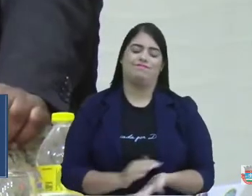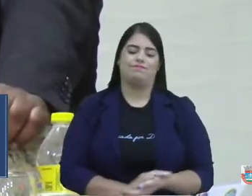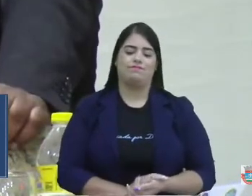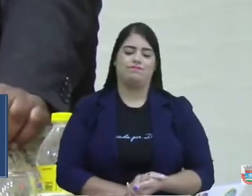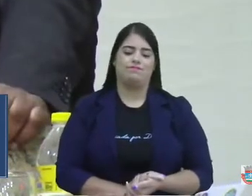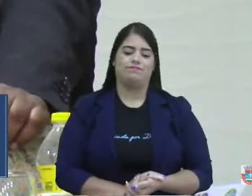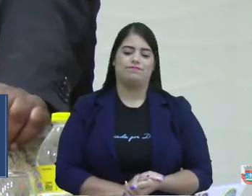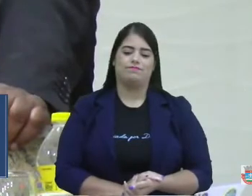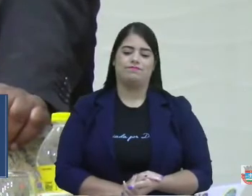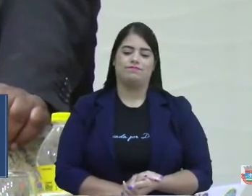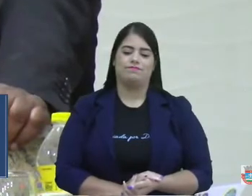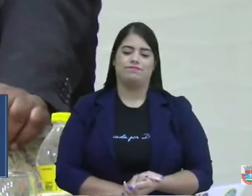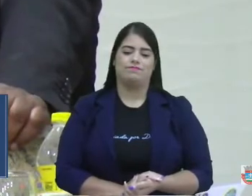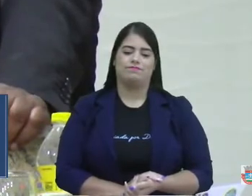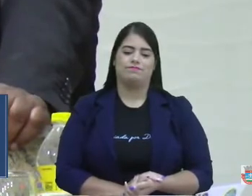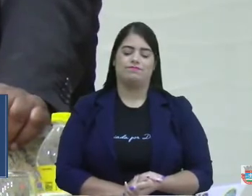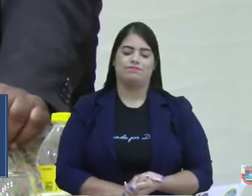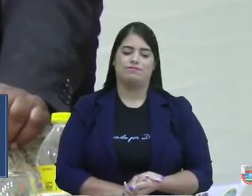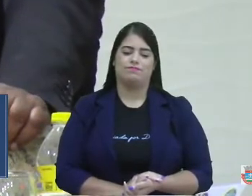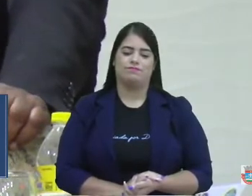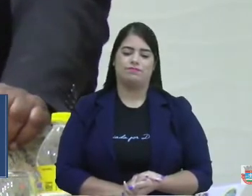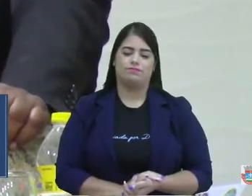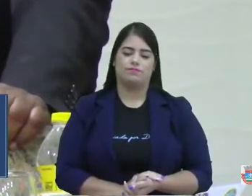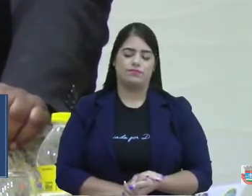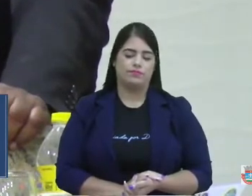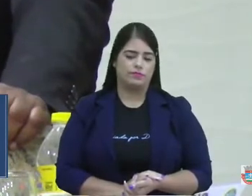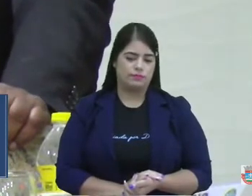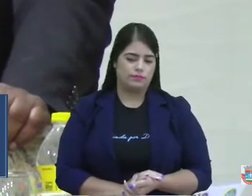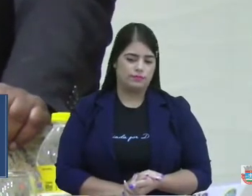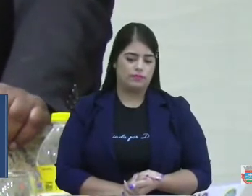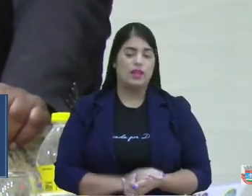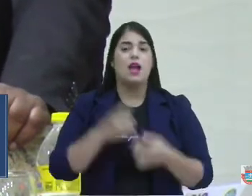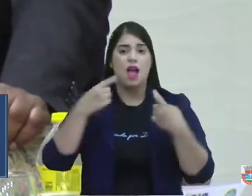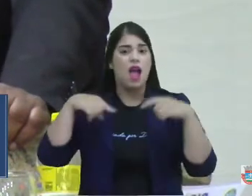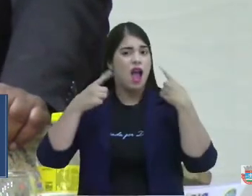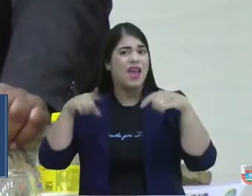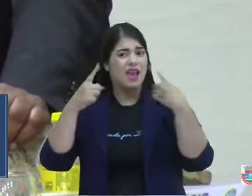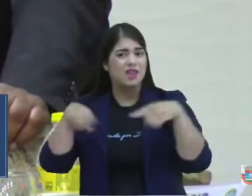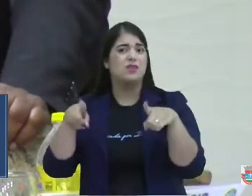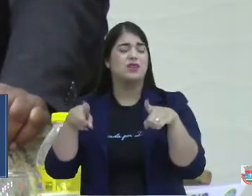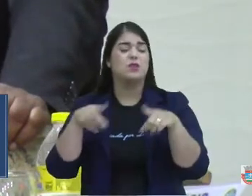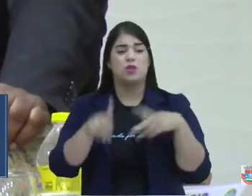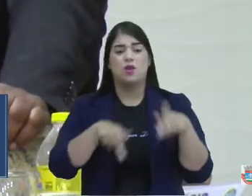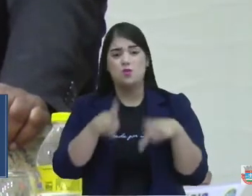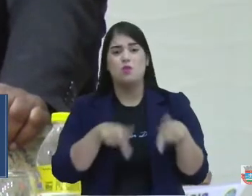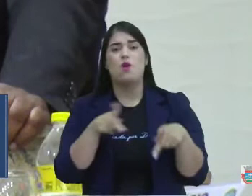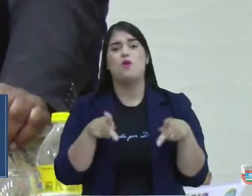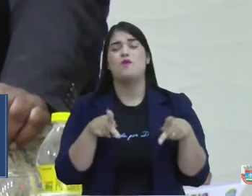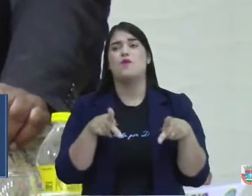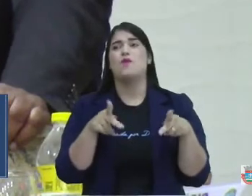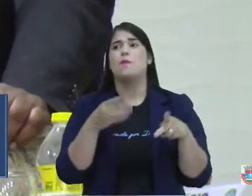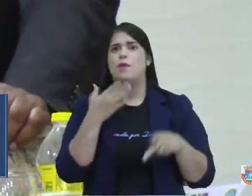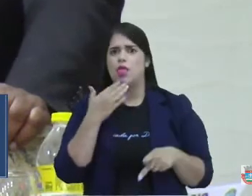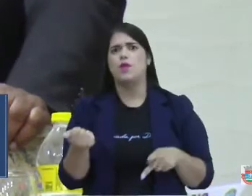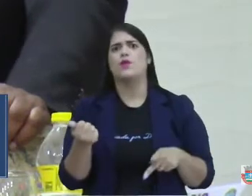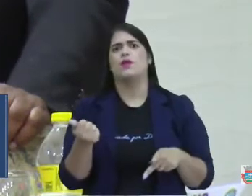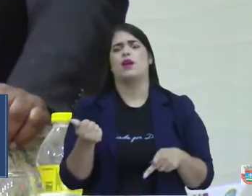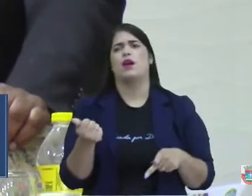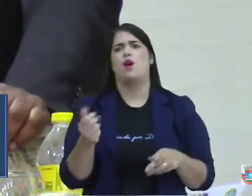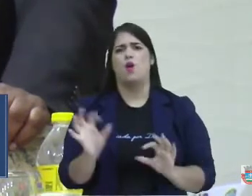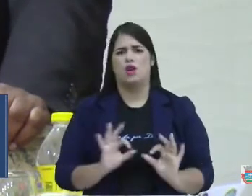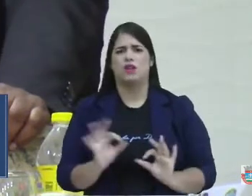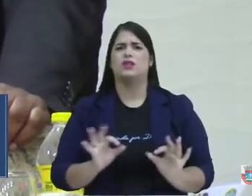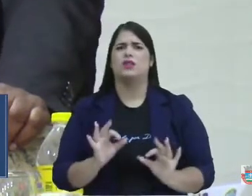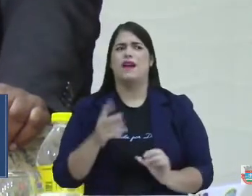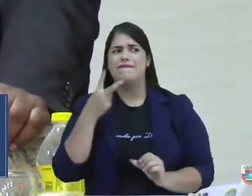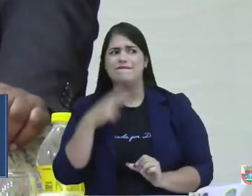Não dá para um lanche, né? Então está feita aqui a reclamação para que o pessoal possa corrigir e ver o que é que está